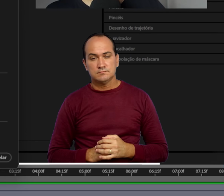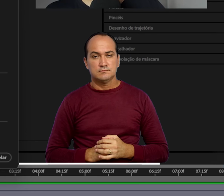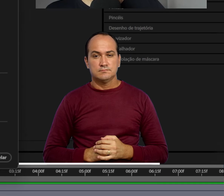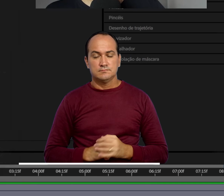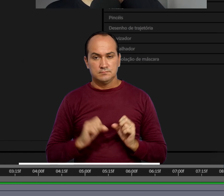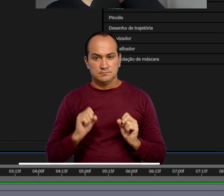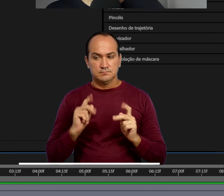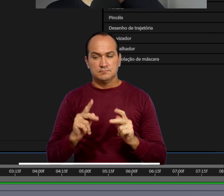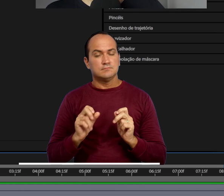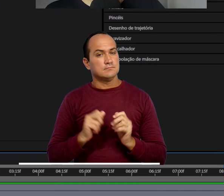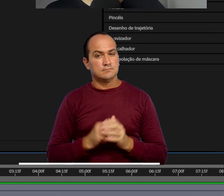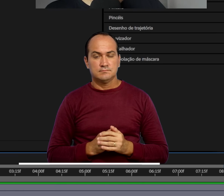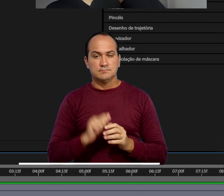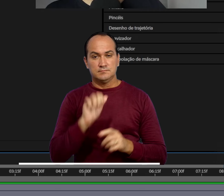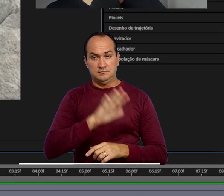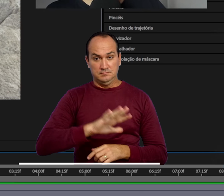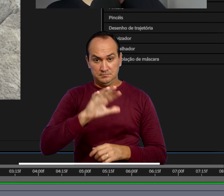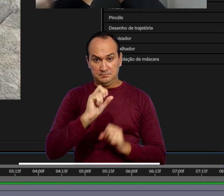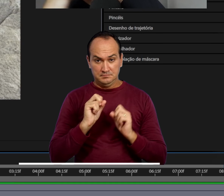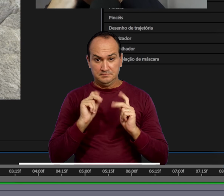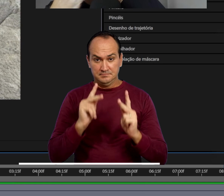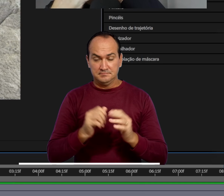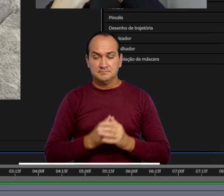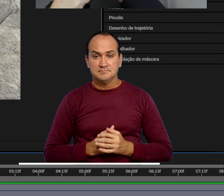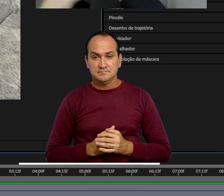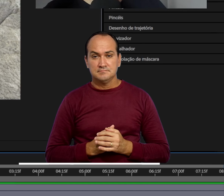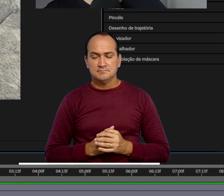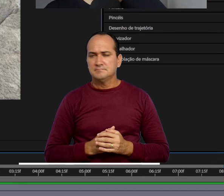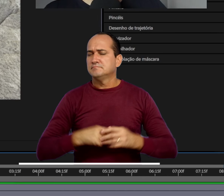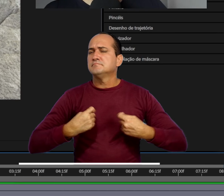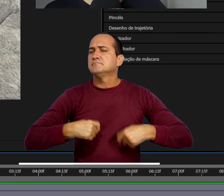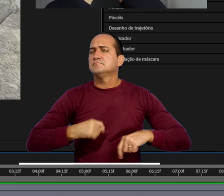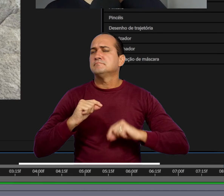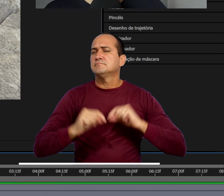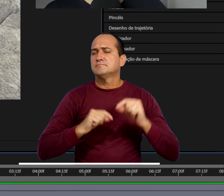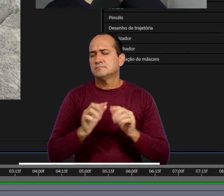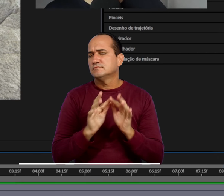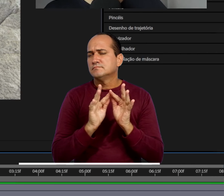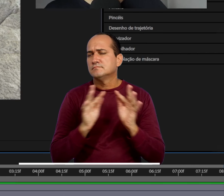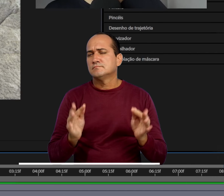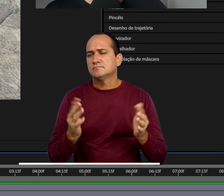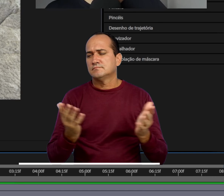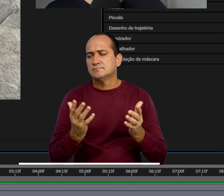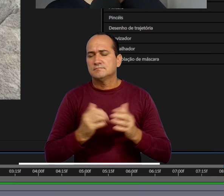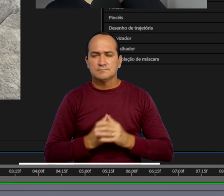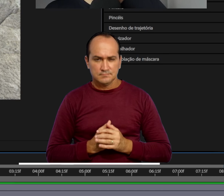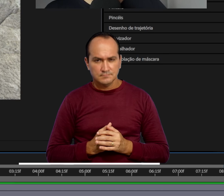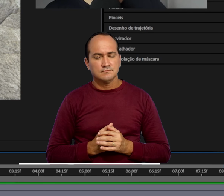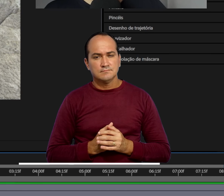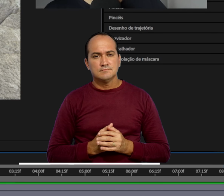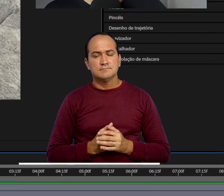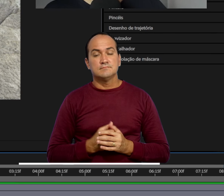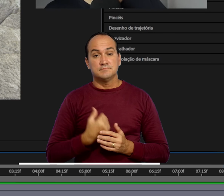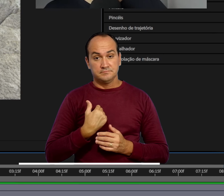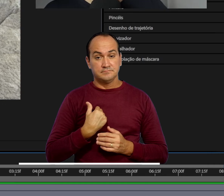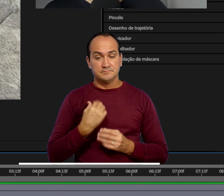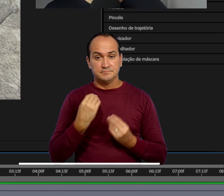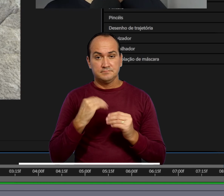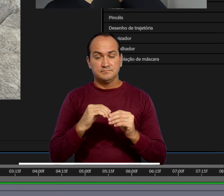OK. Pronto, a imagem está aqui e o que eu vou precisar fazer é bem simples, na verdade,